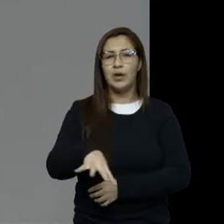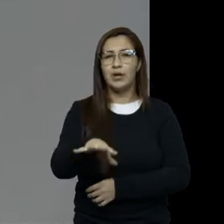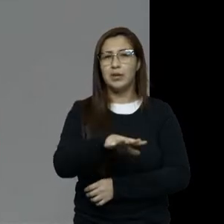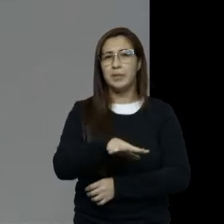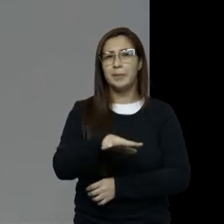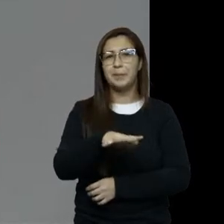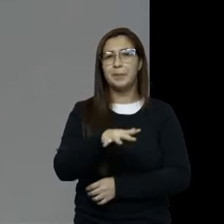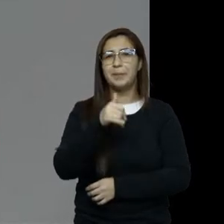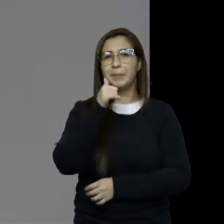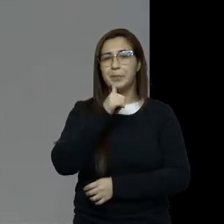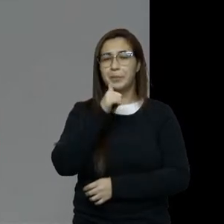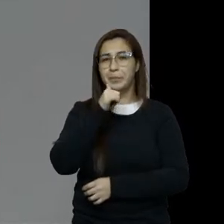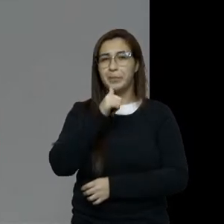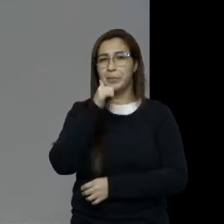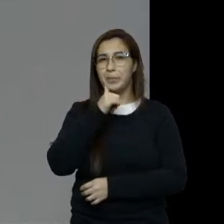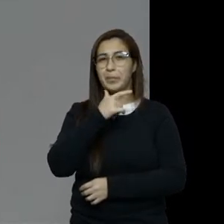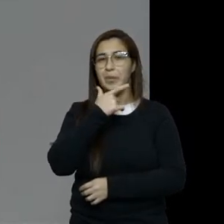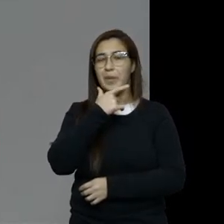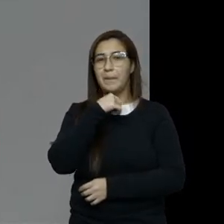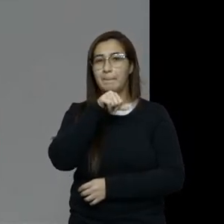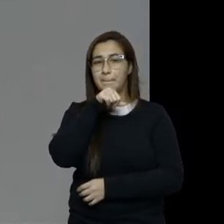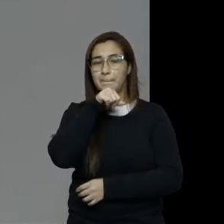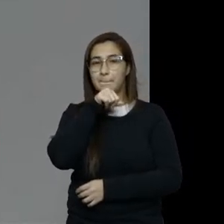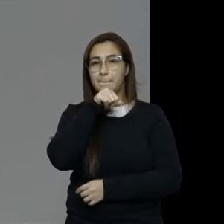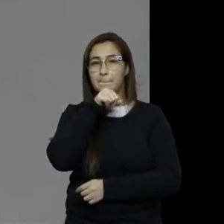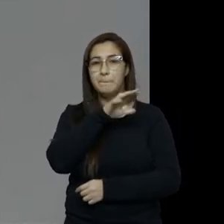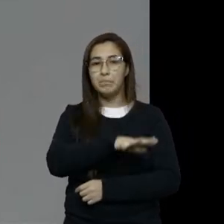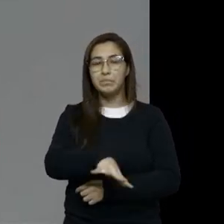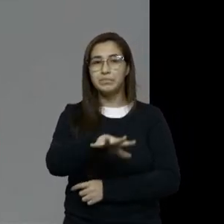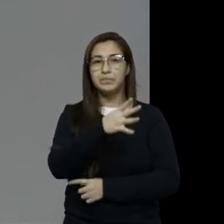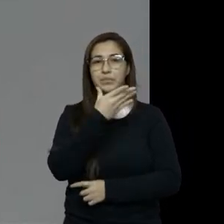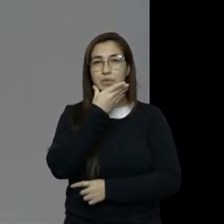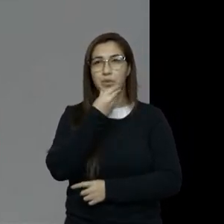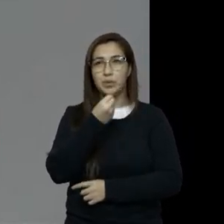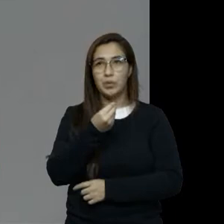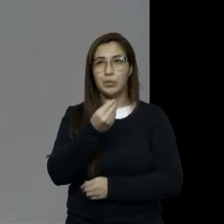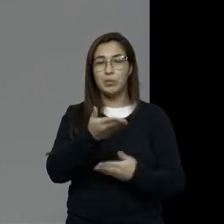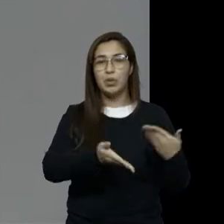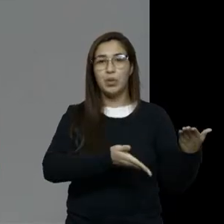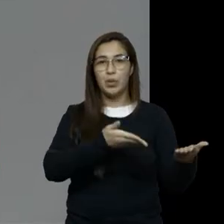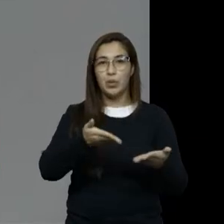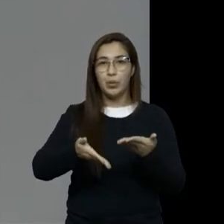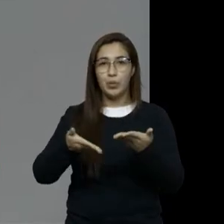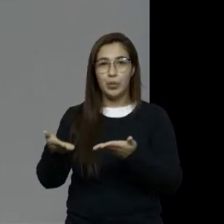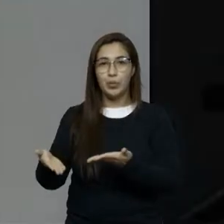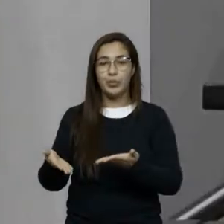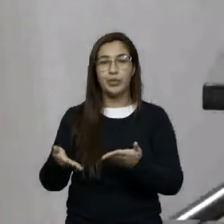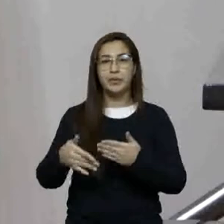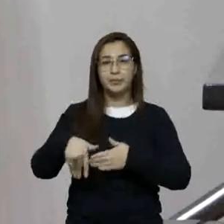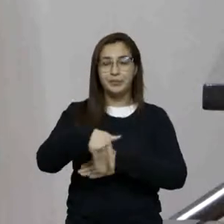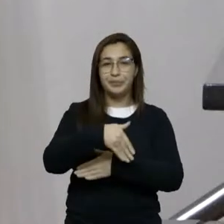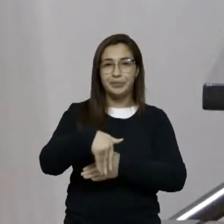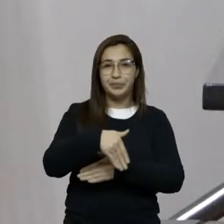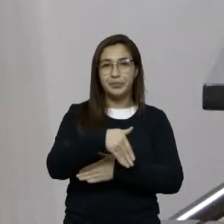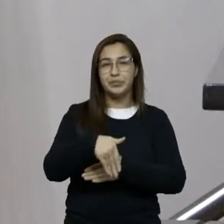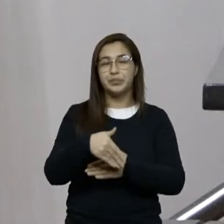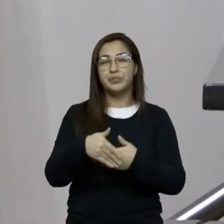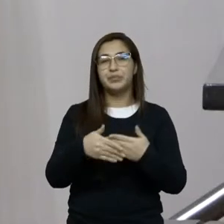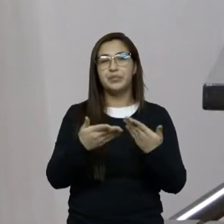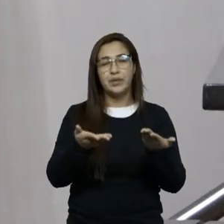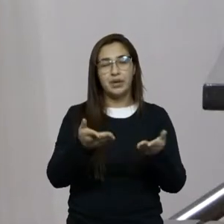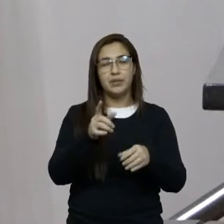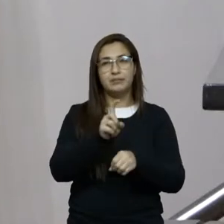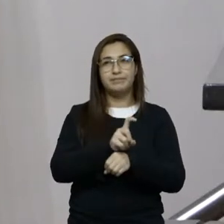que posteriormente forjou a cidade das Avenidas da cidade de